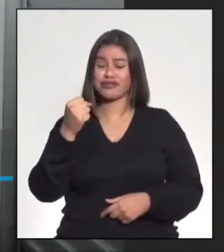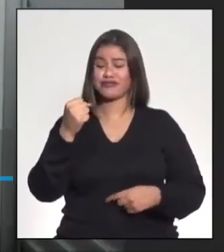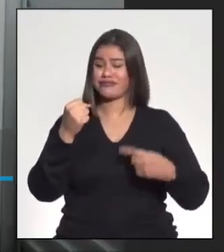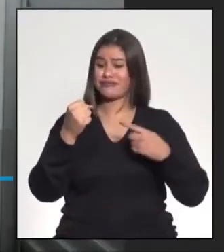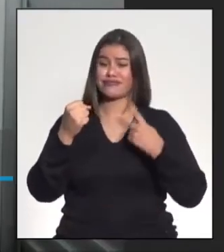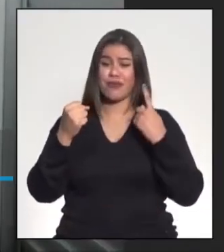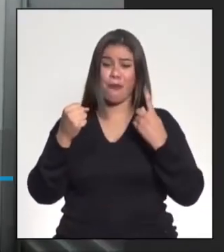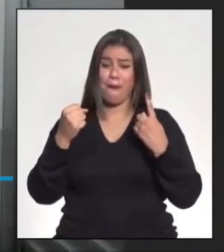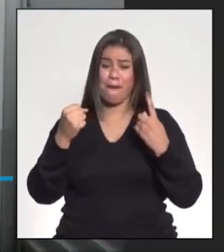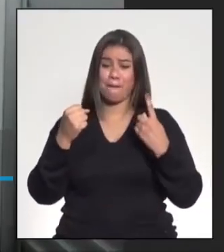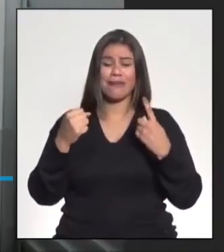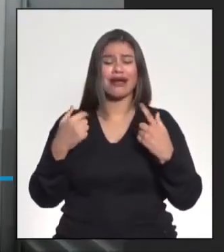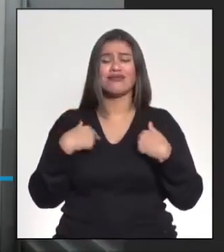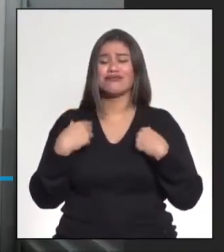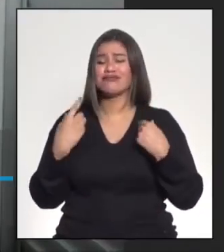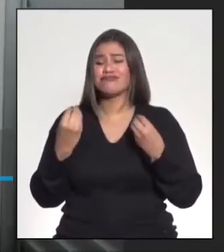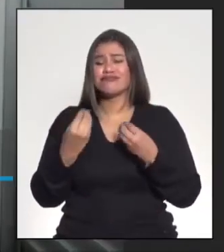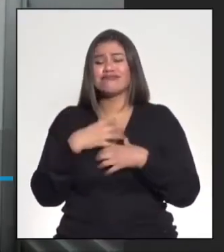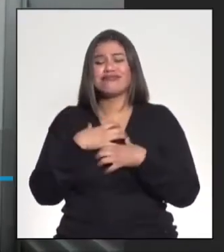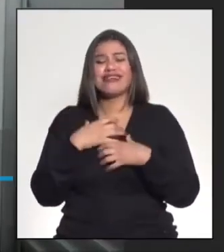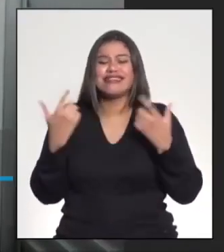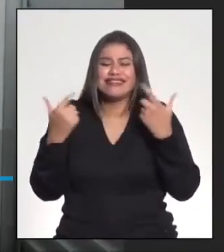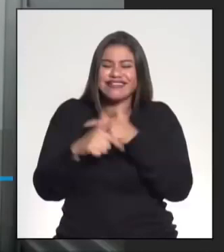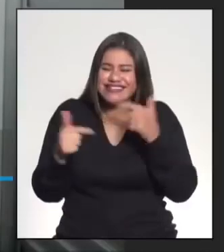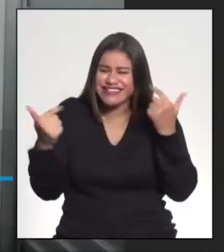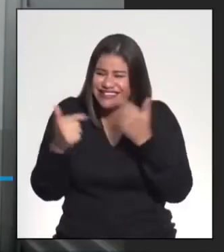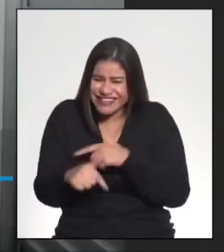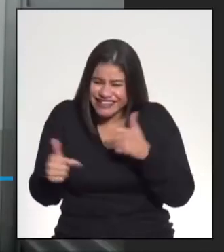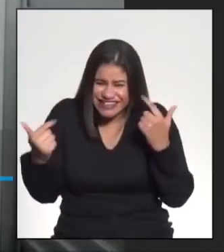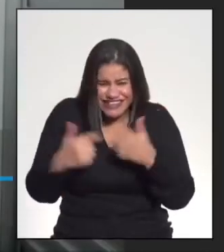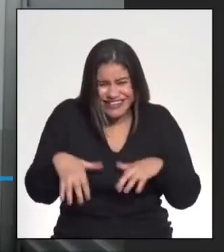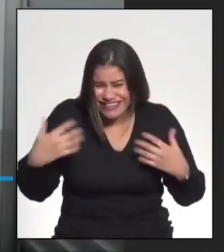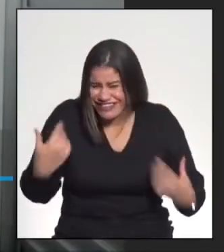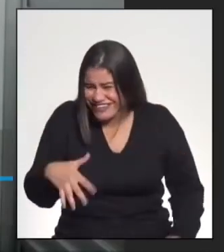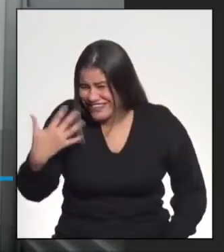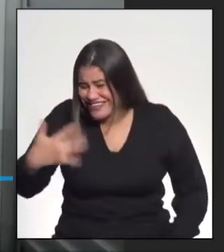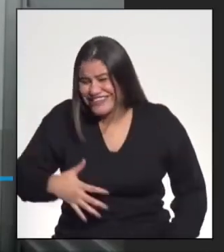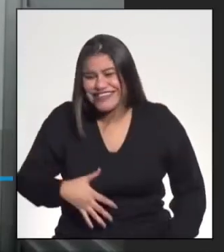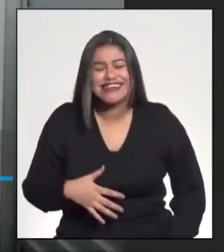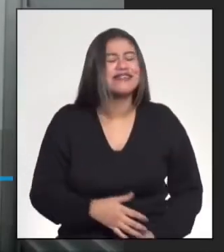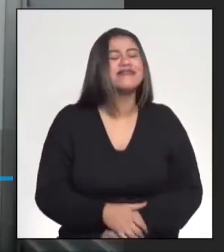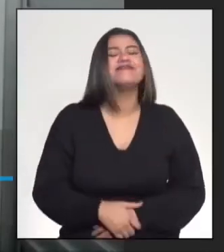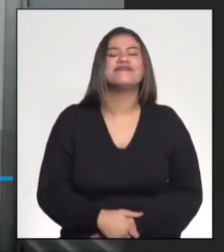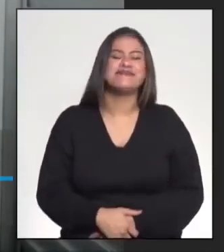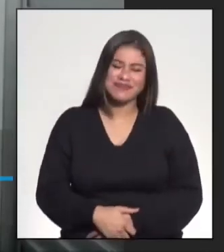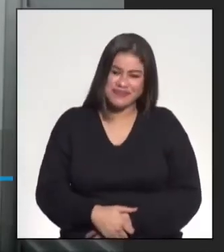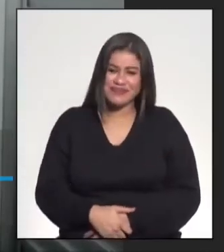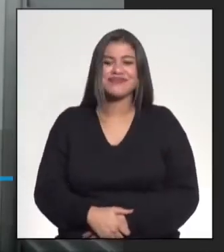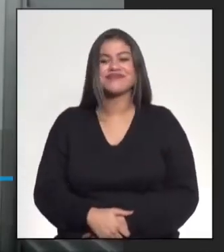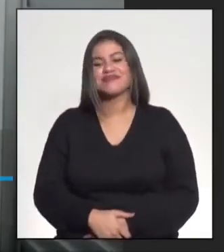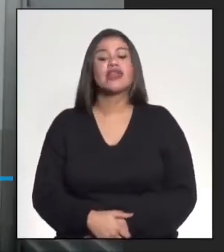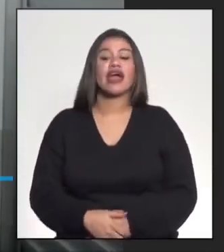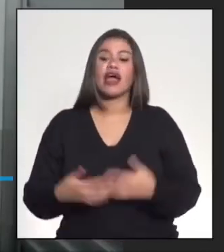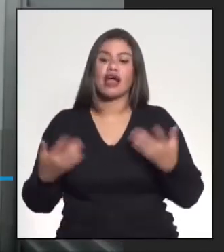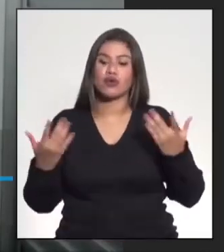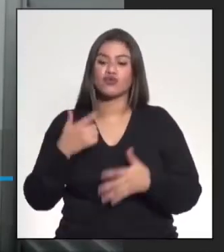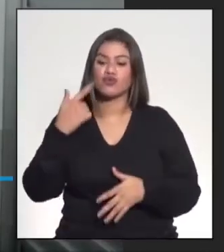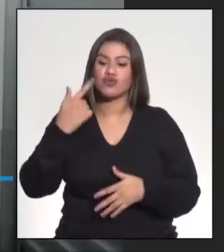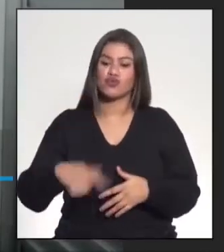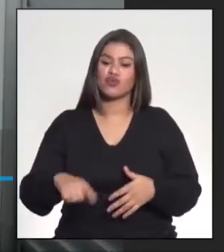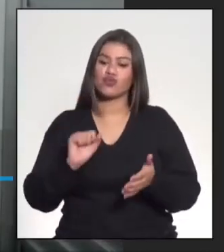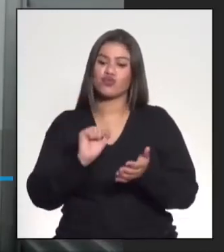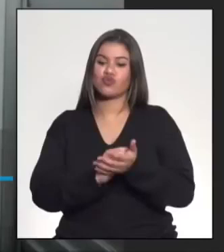para se divertir mesmo, é uma coisa para divertir. Pessoal, eu vou lançar mais um desafio no